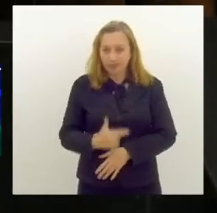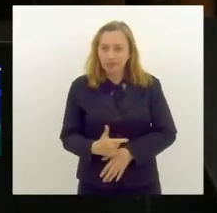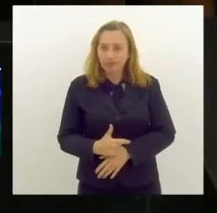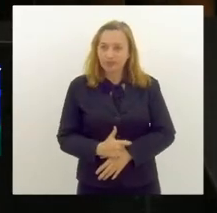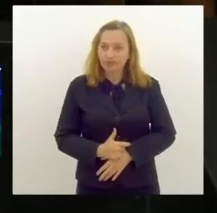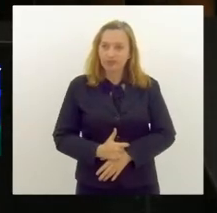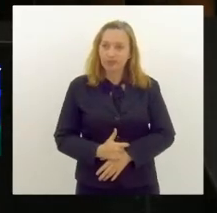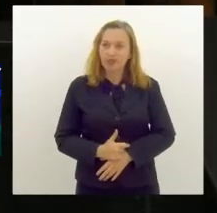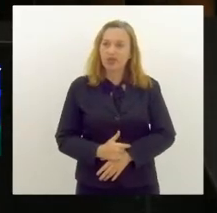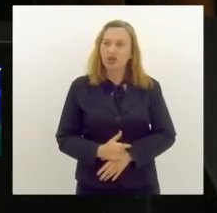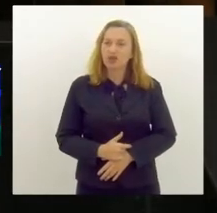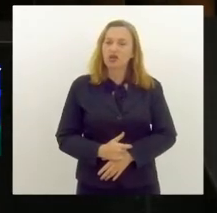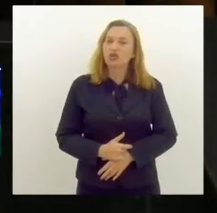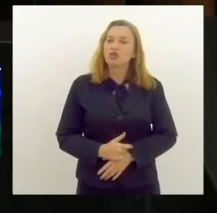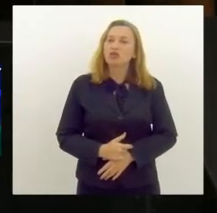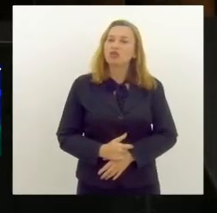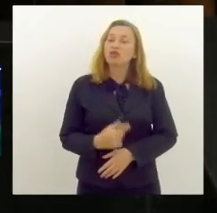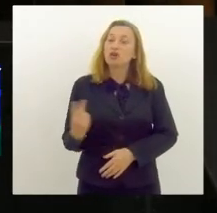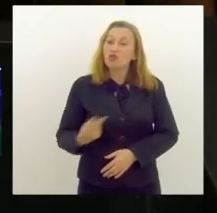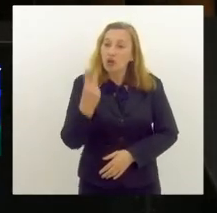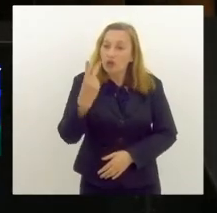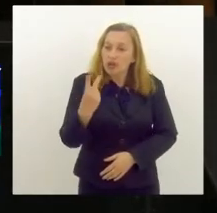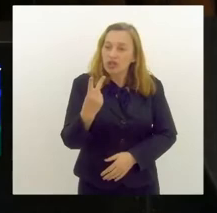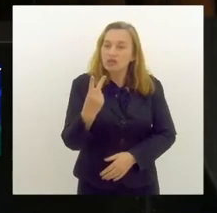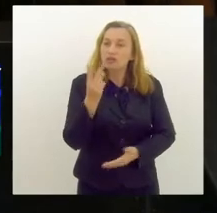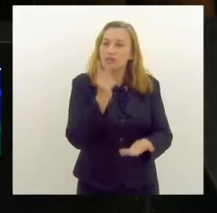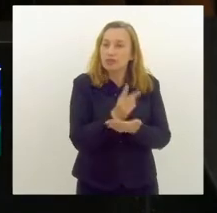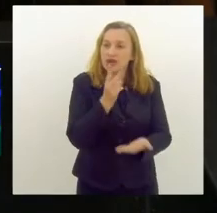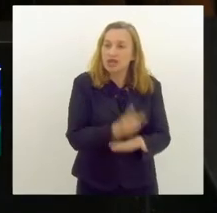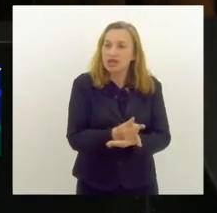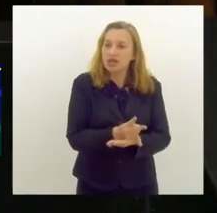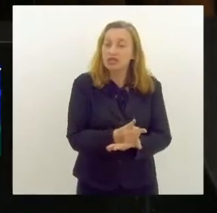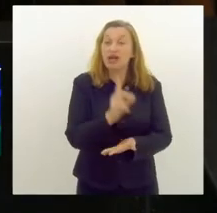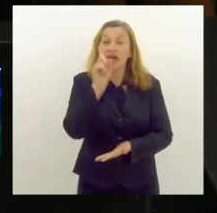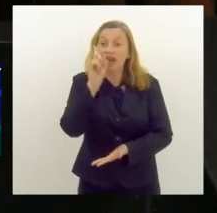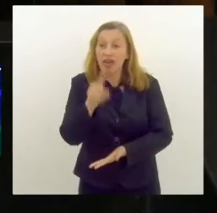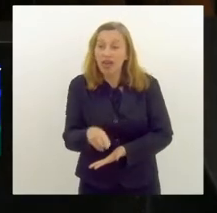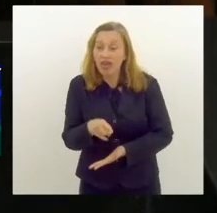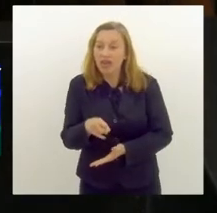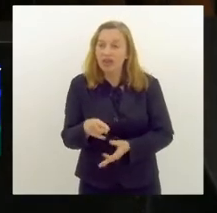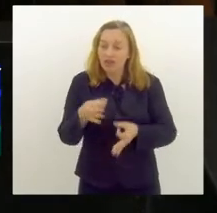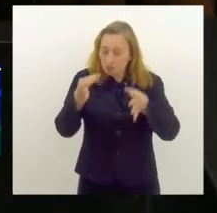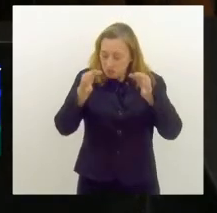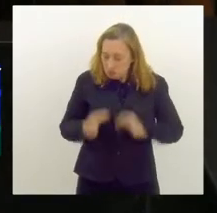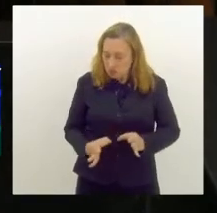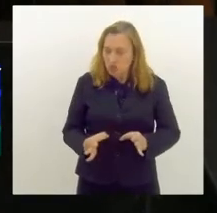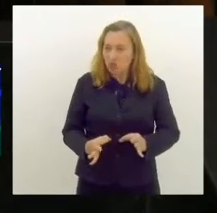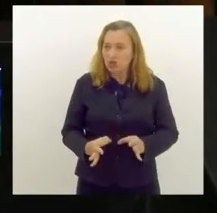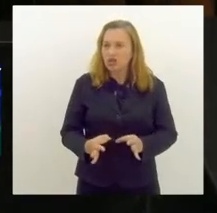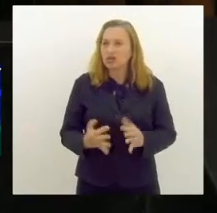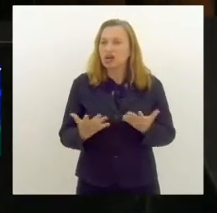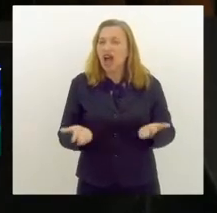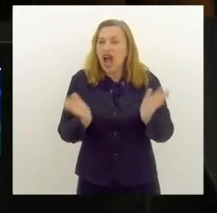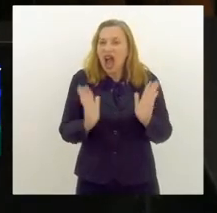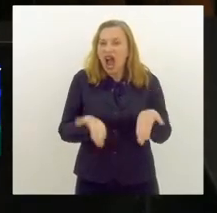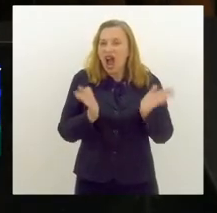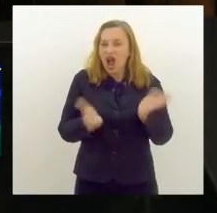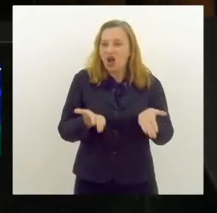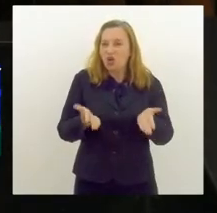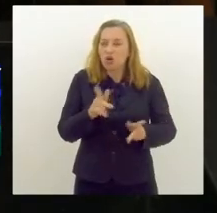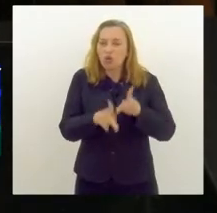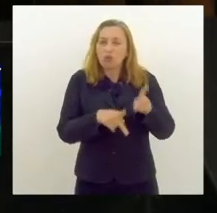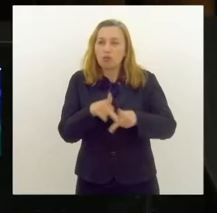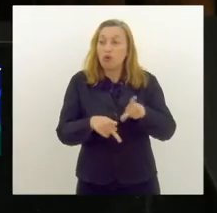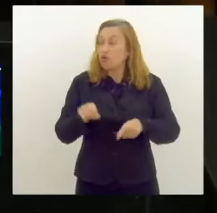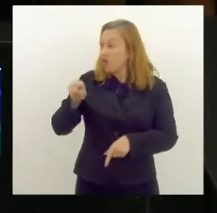tem uma palavra que eu prezo muito, é a coerência. Não adianta agora uma população